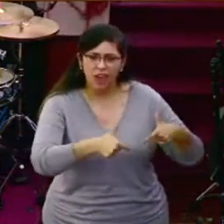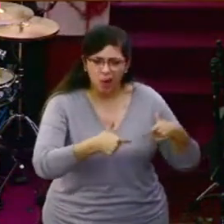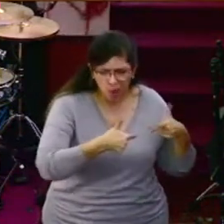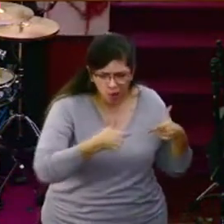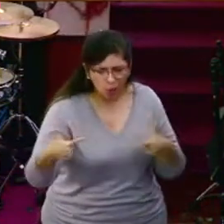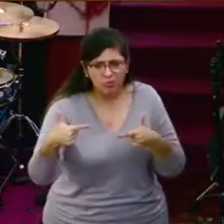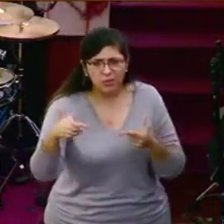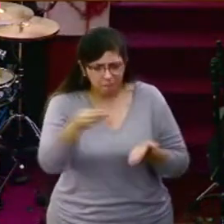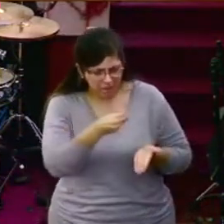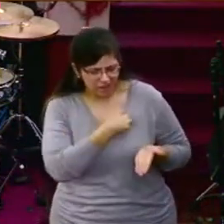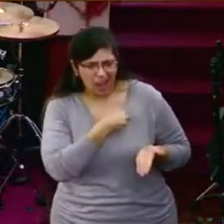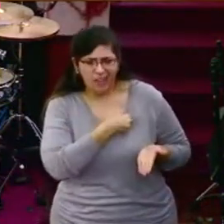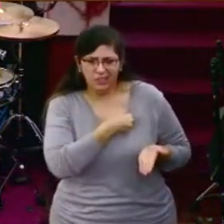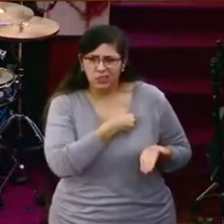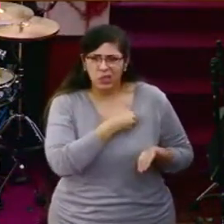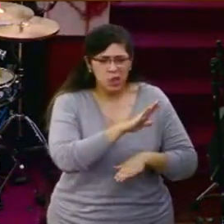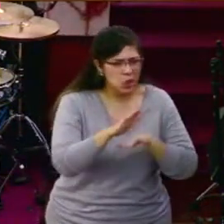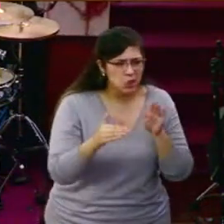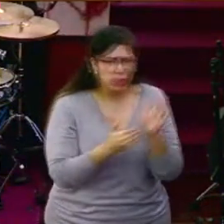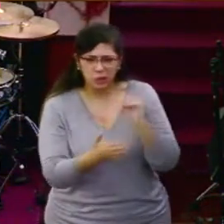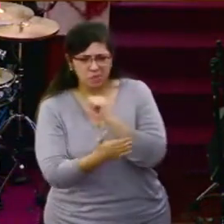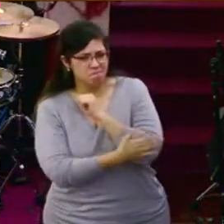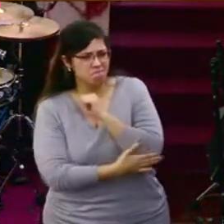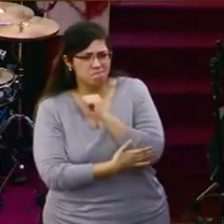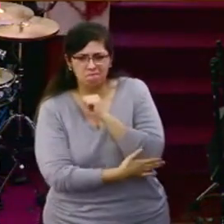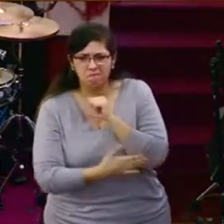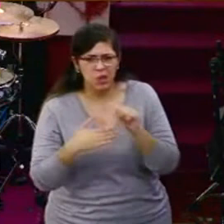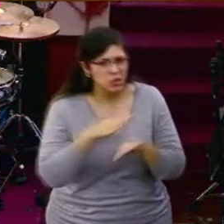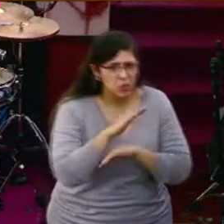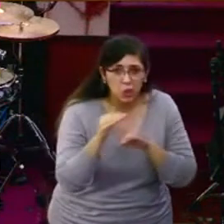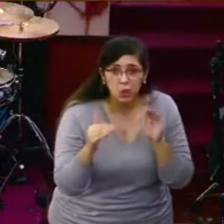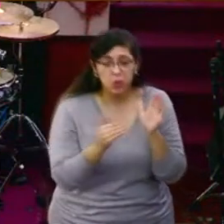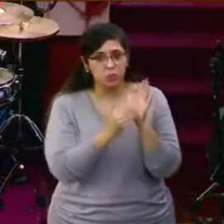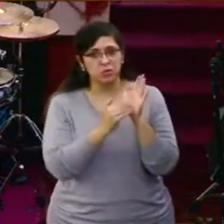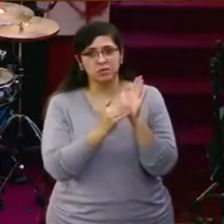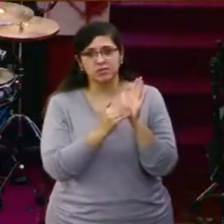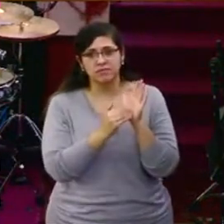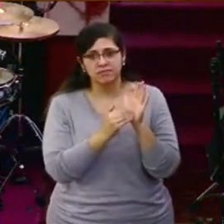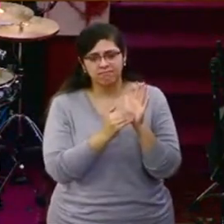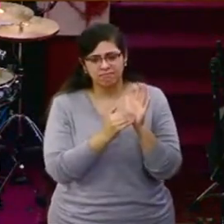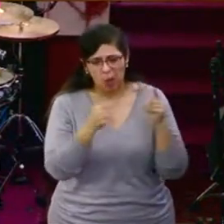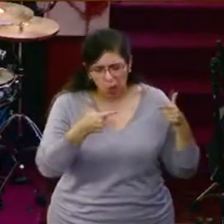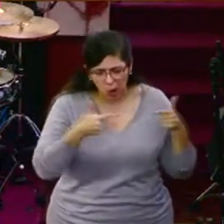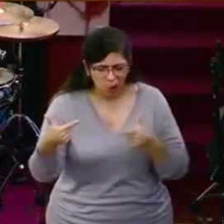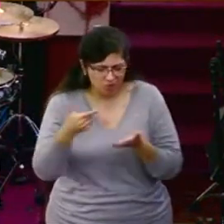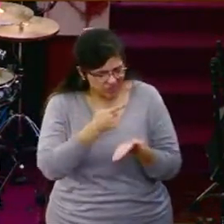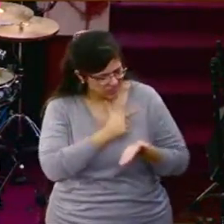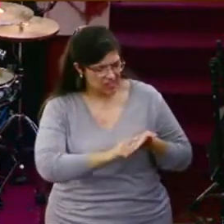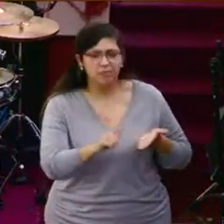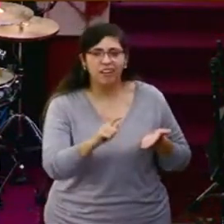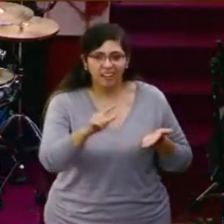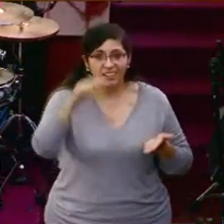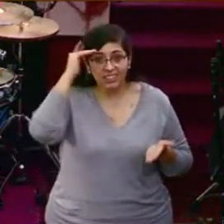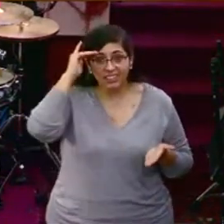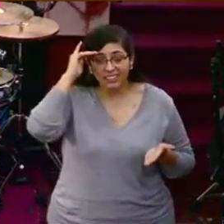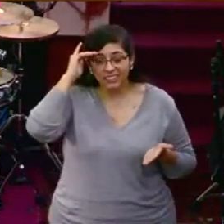que tudo aquilo que é egoísmo tudo aquilo que é é vamos ver assim que que a nossa alegria